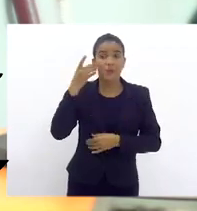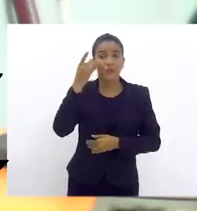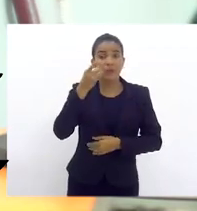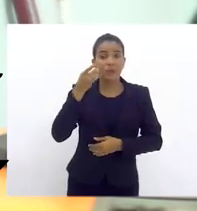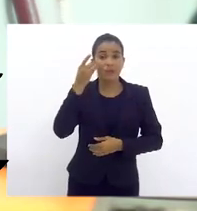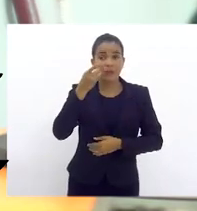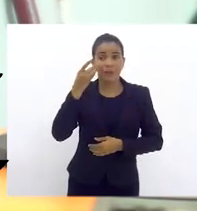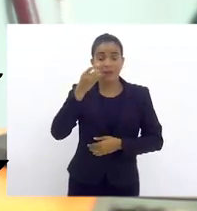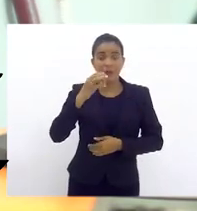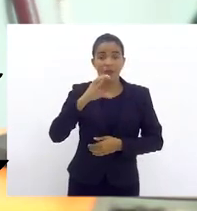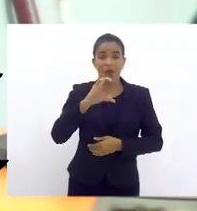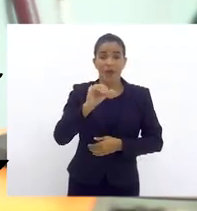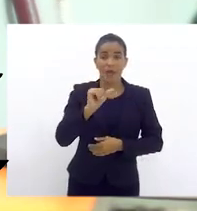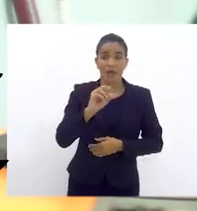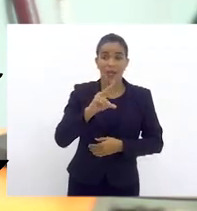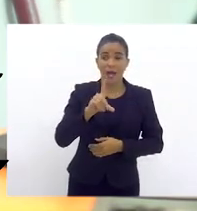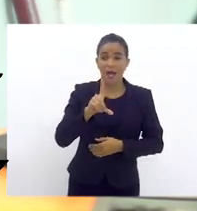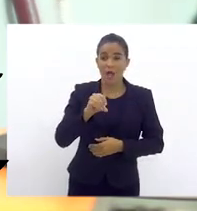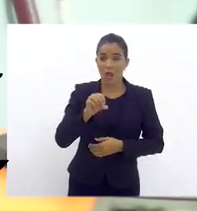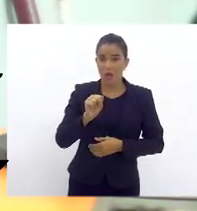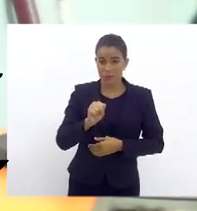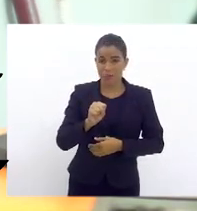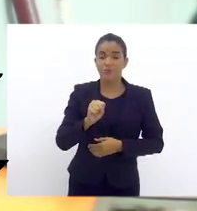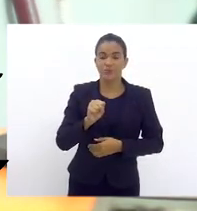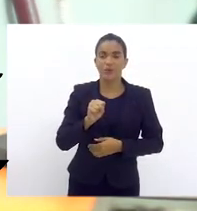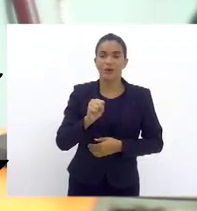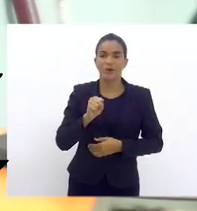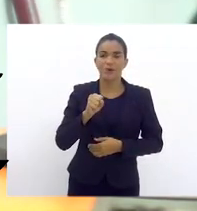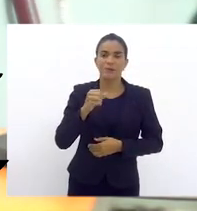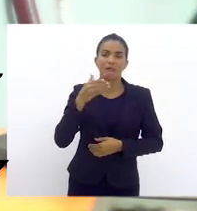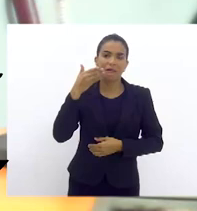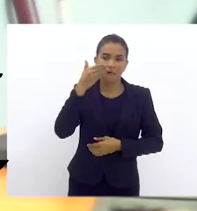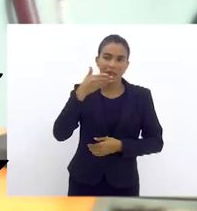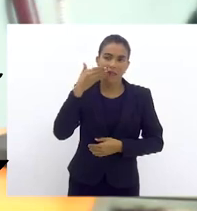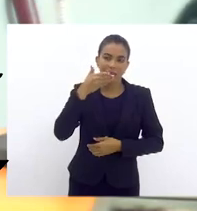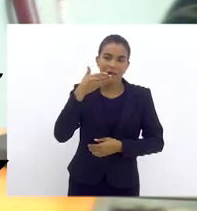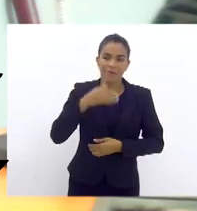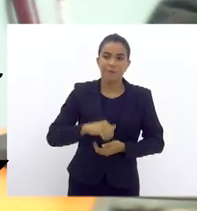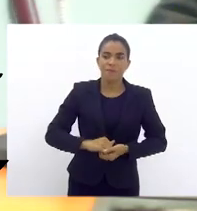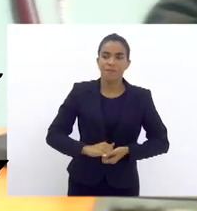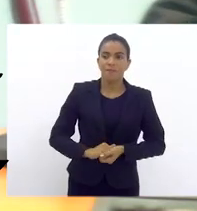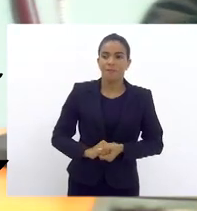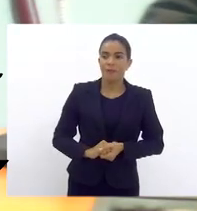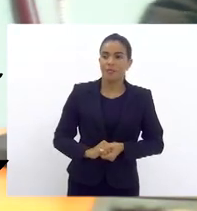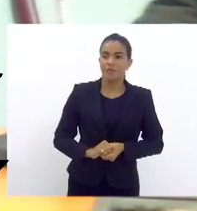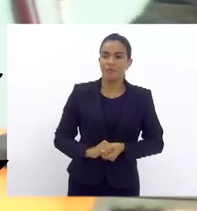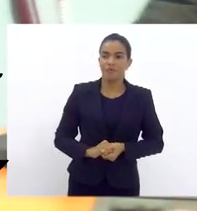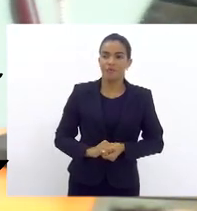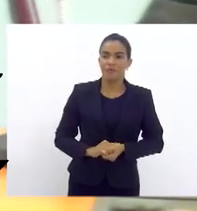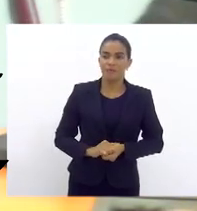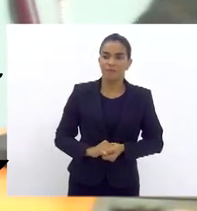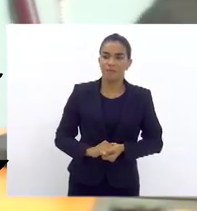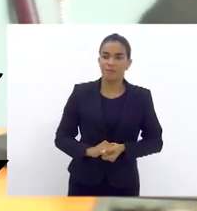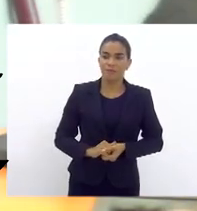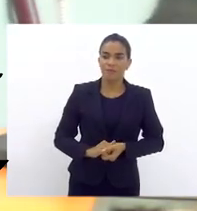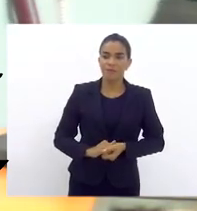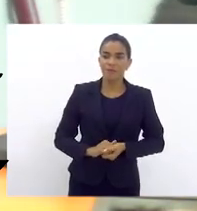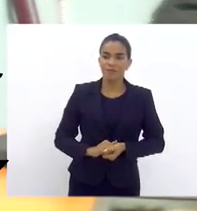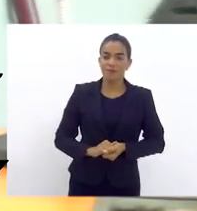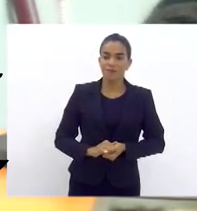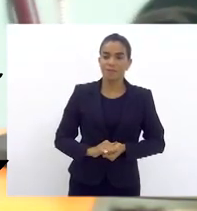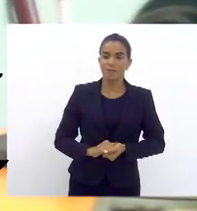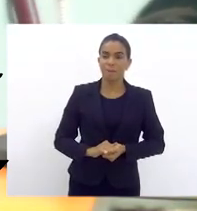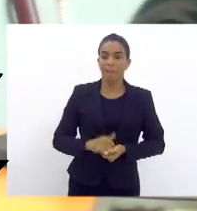Carlos Macedo que chegou fez uma fala rápida e breve queria fazer uma explanação de conteúdo bom